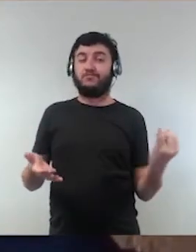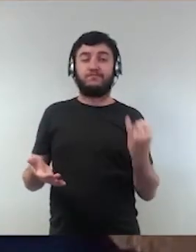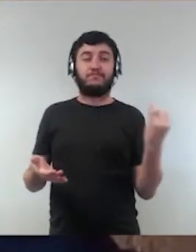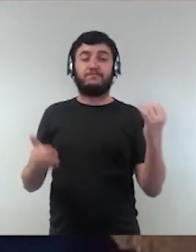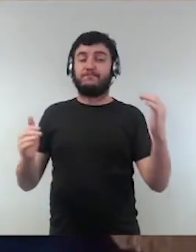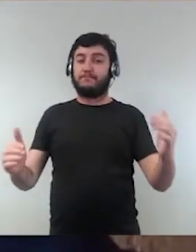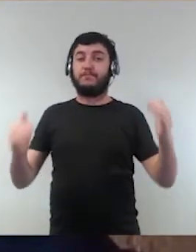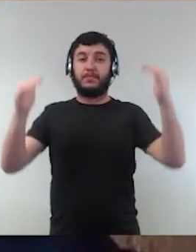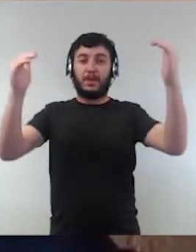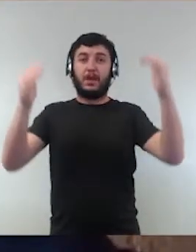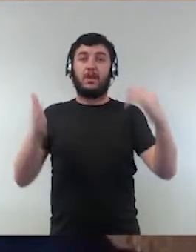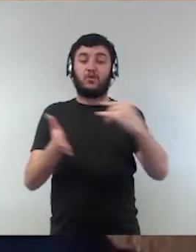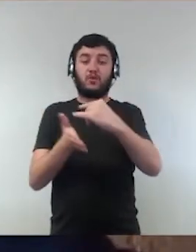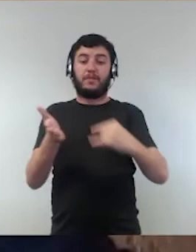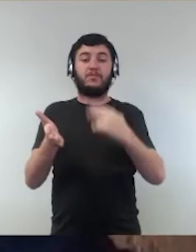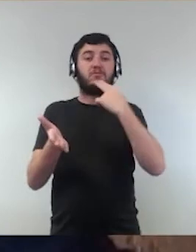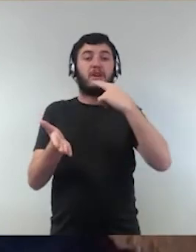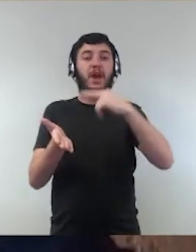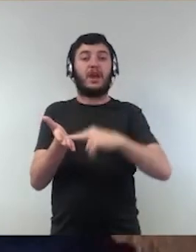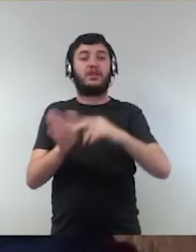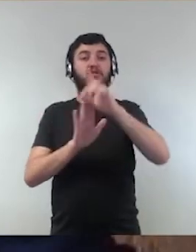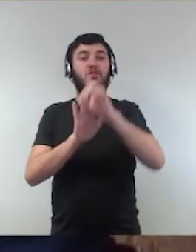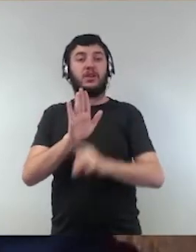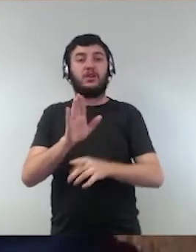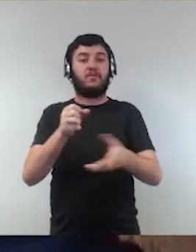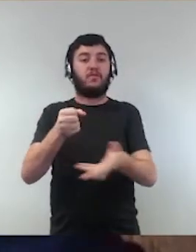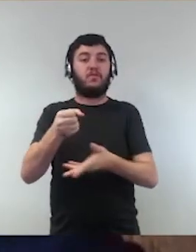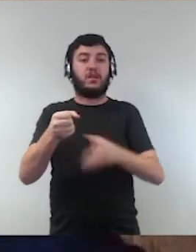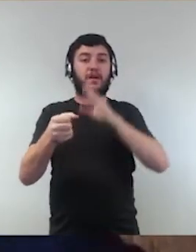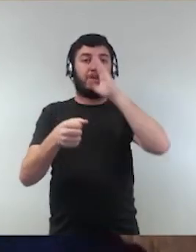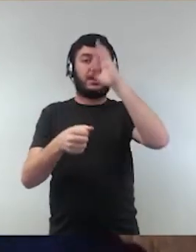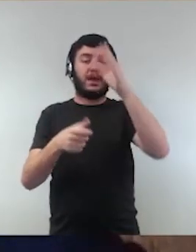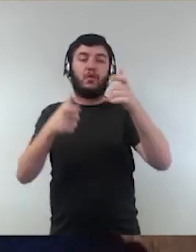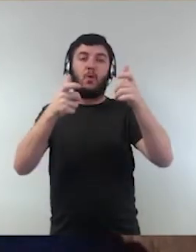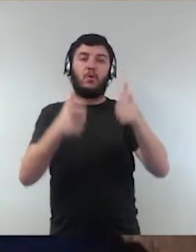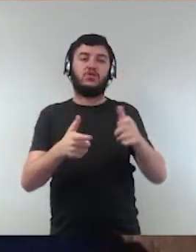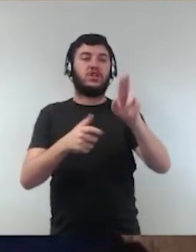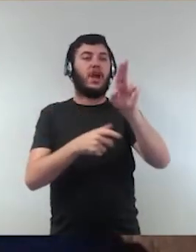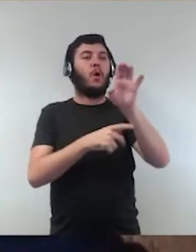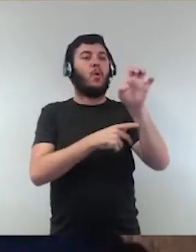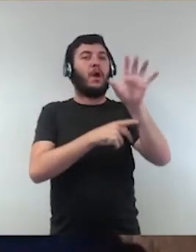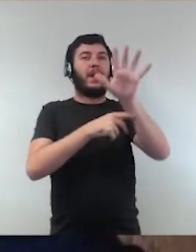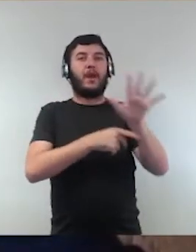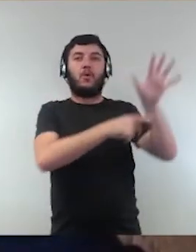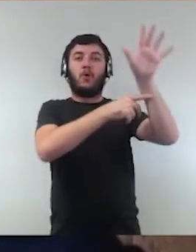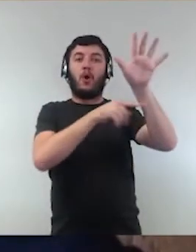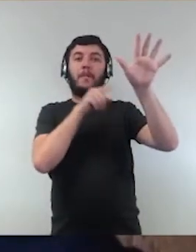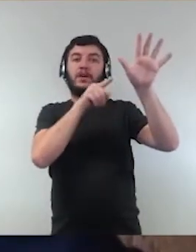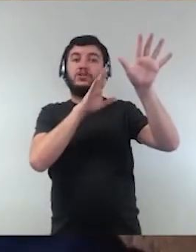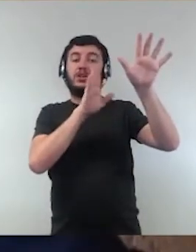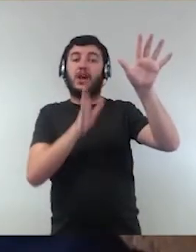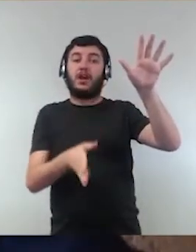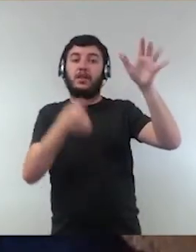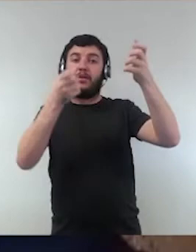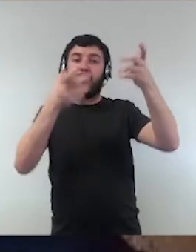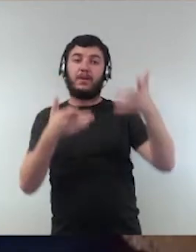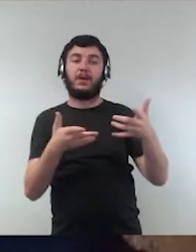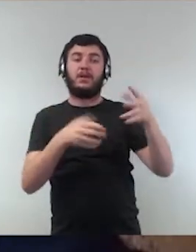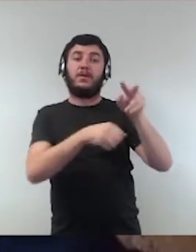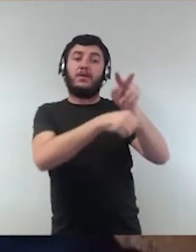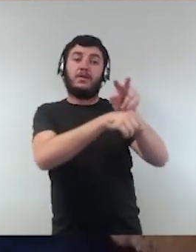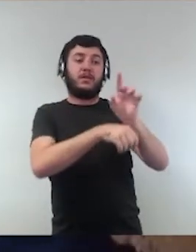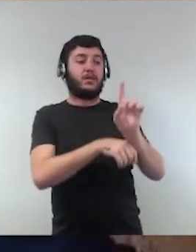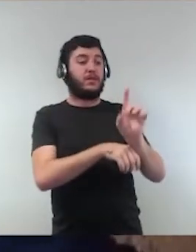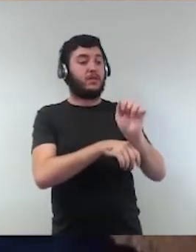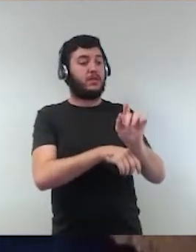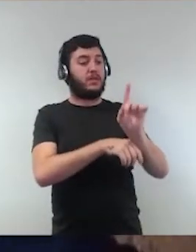Direitos Fundamentais da União Europeia, do ano 2000, que consolidou a noção do direito fundamental à proteção de dados, dizendo que todas as pessoas têm